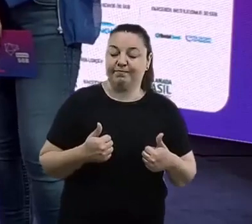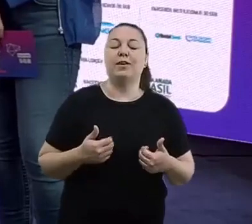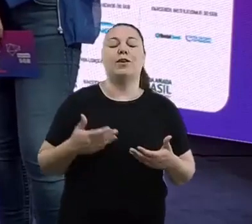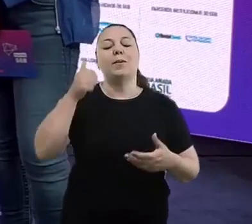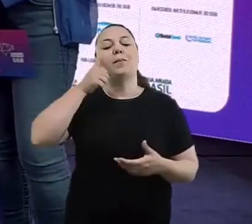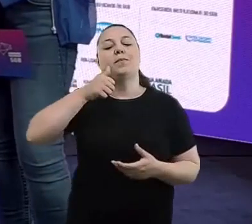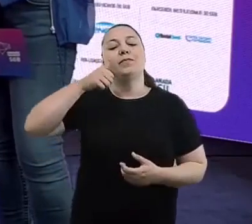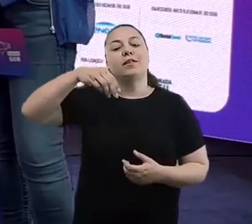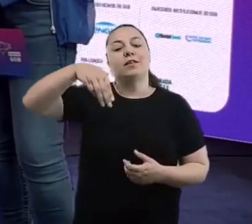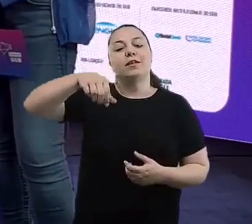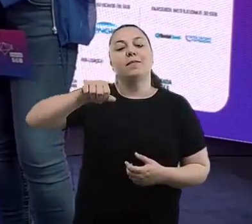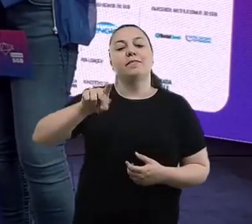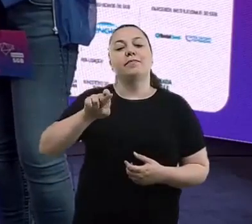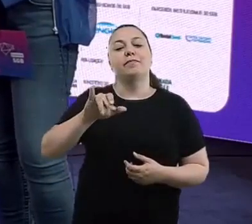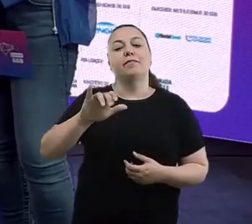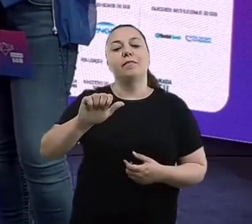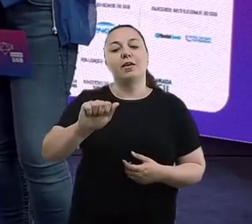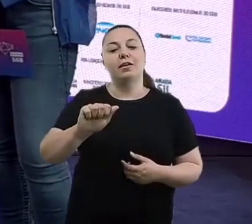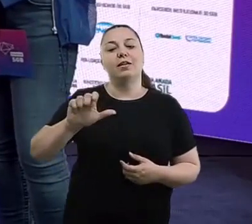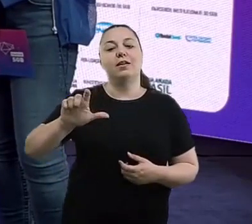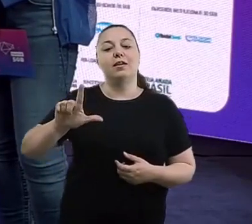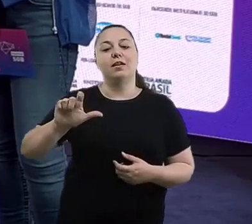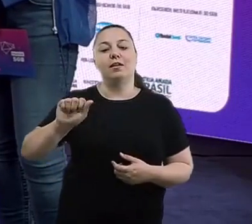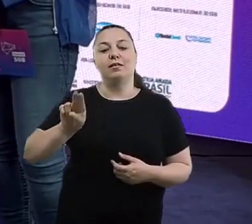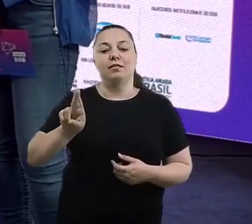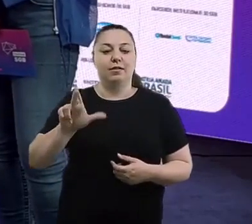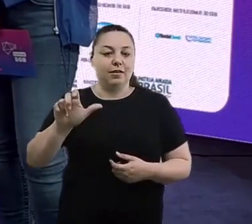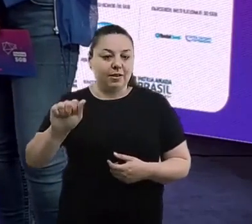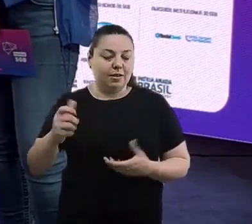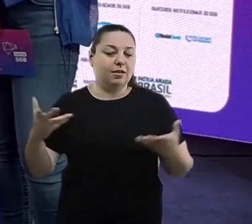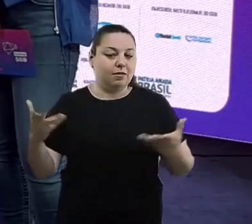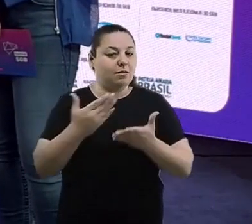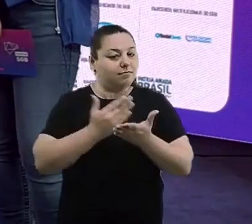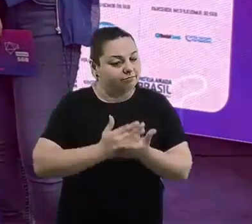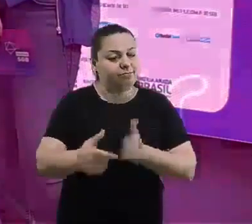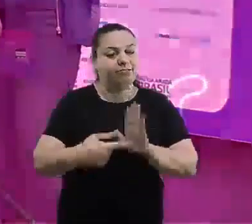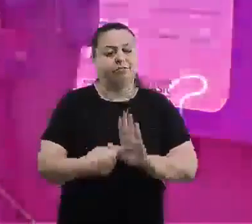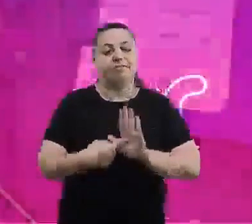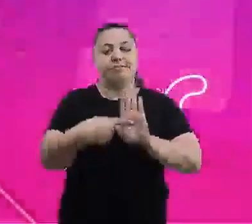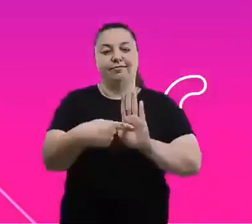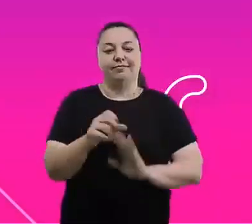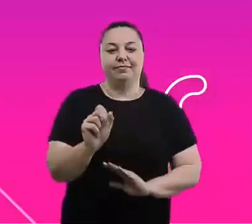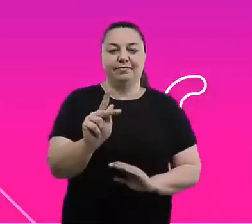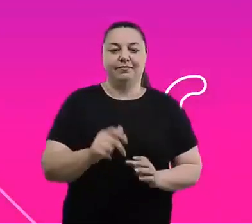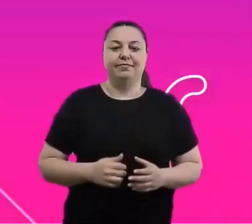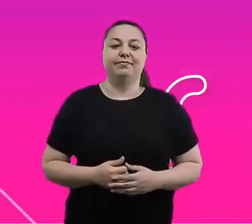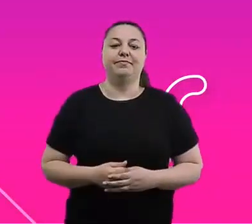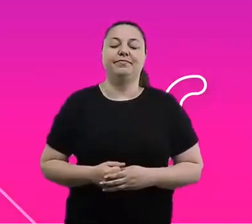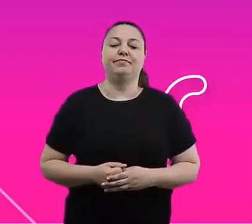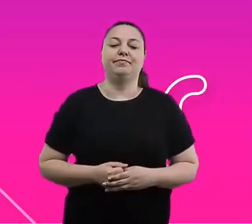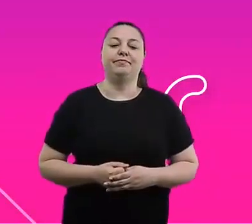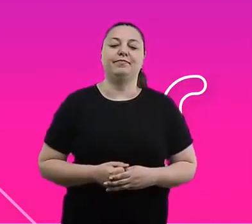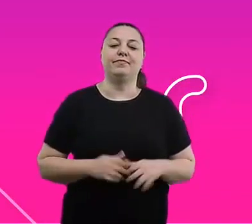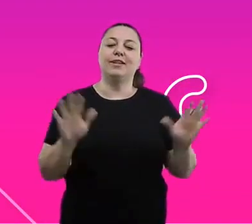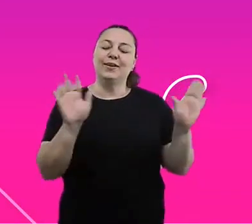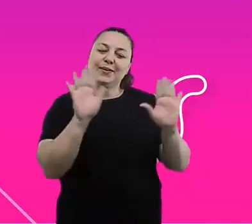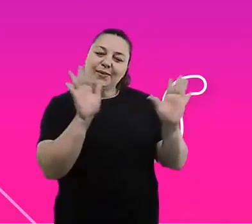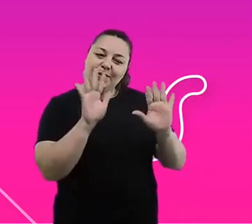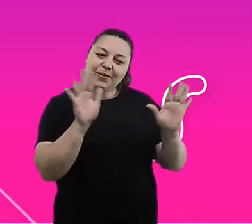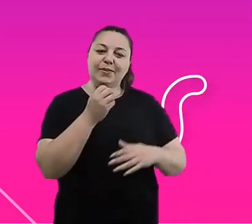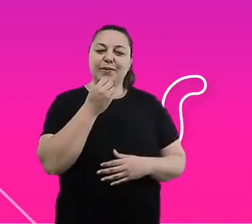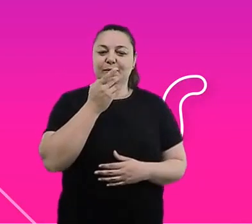lhe convido a apresentar a sua apresentação e começar o seu pitch, tá bom? Oi, gente, boa tarde. Meu nome é